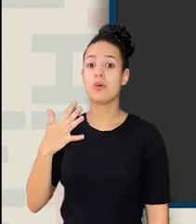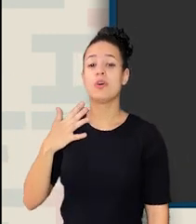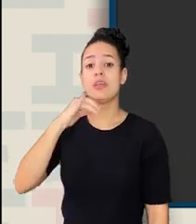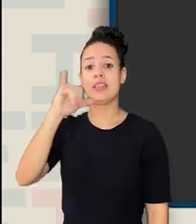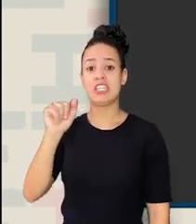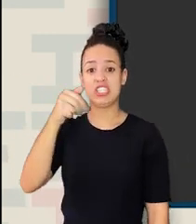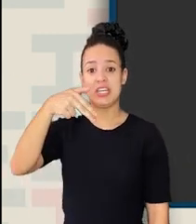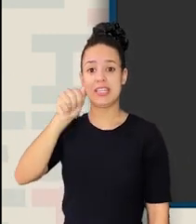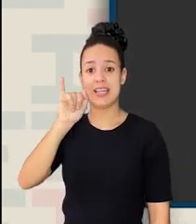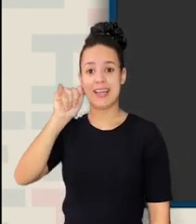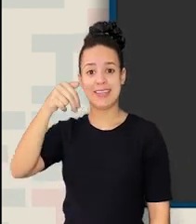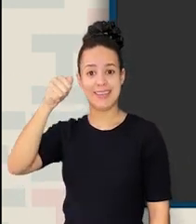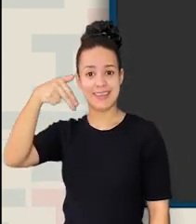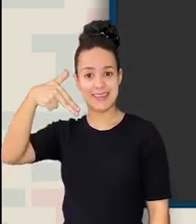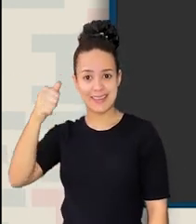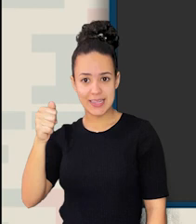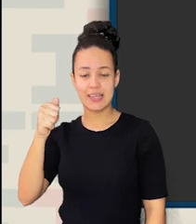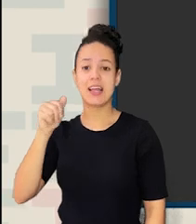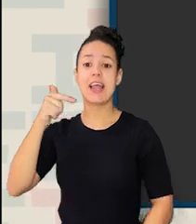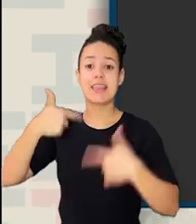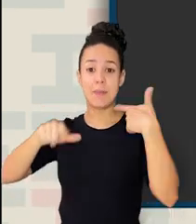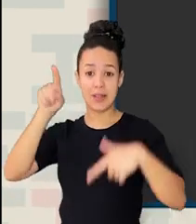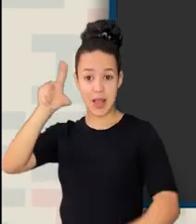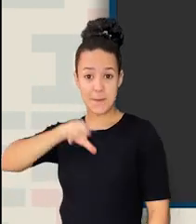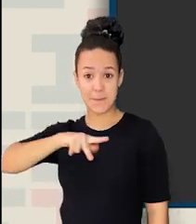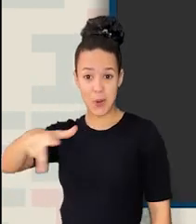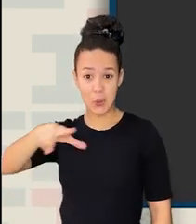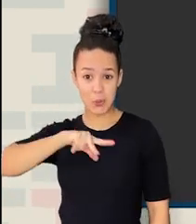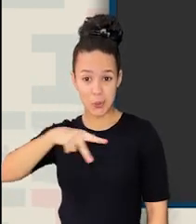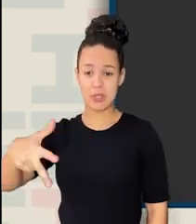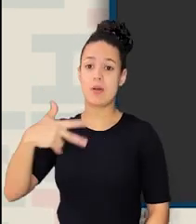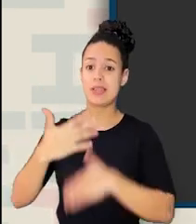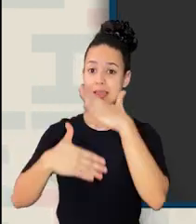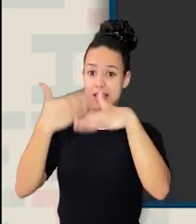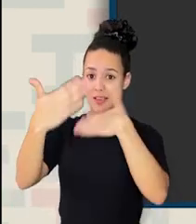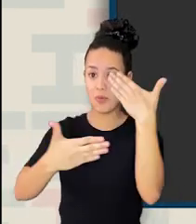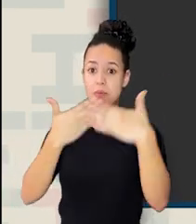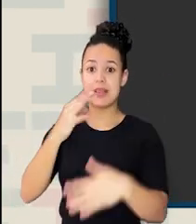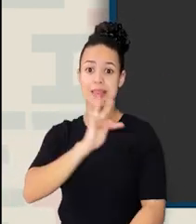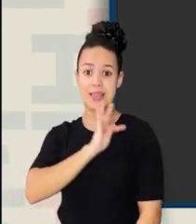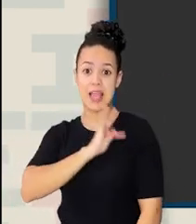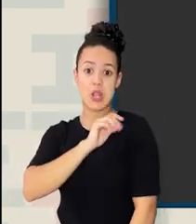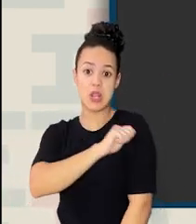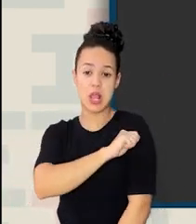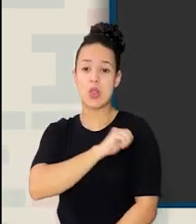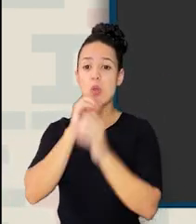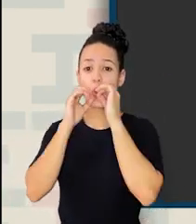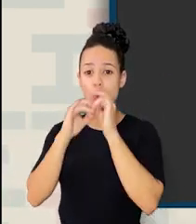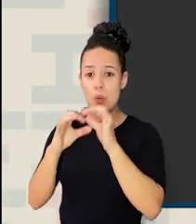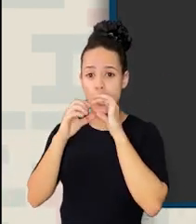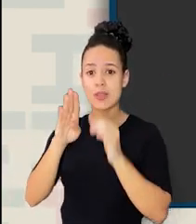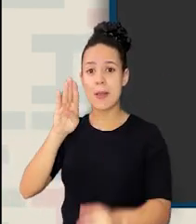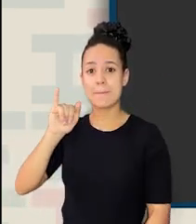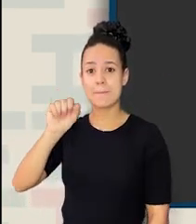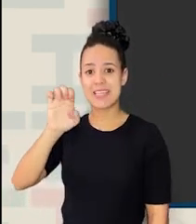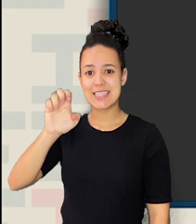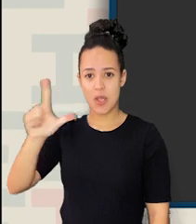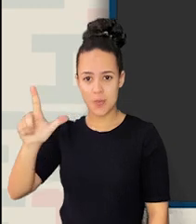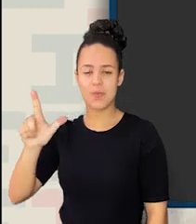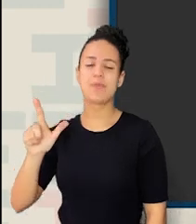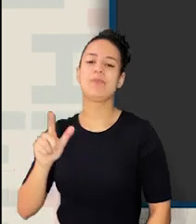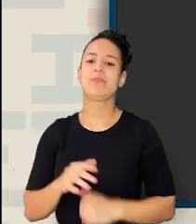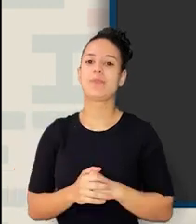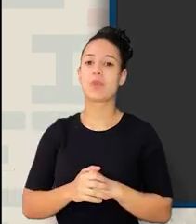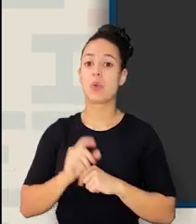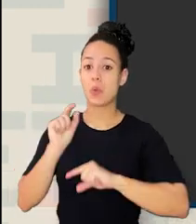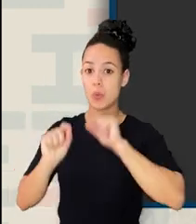Lima Nóbrega, é um trabalho de Portugal, desenvolvimento técnico do aluno de flauta de bisel, né? Que